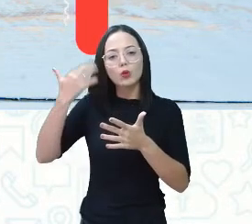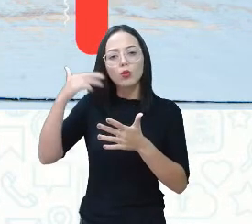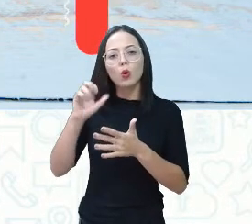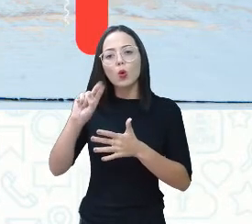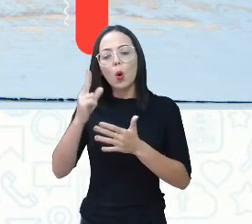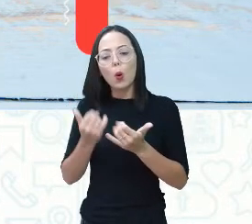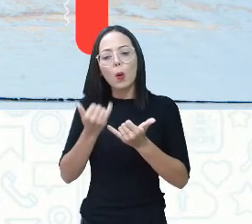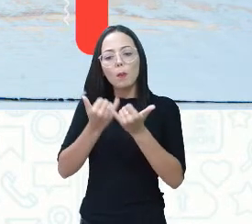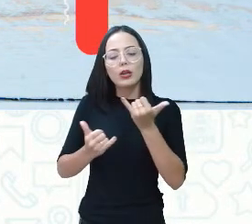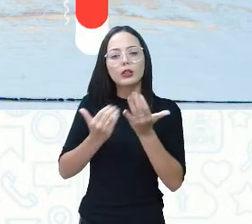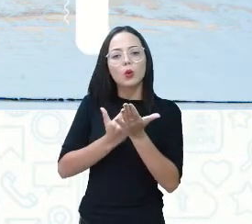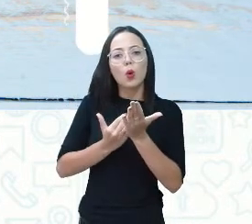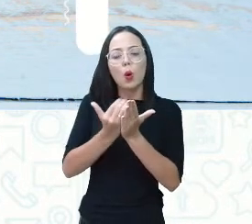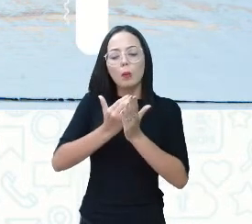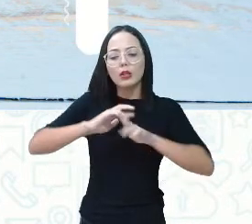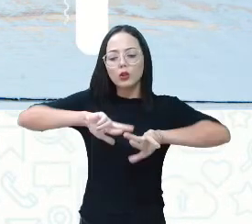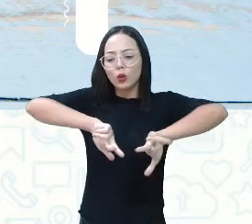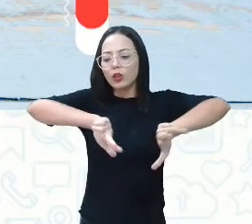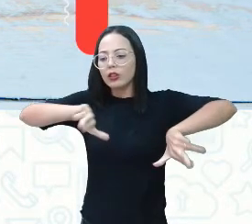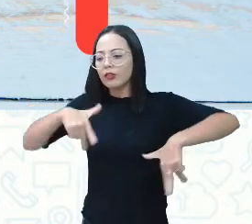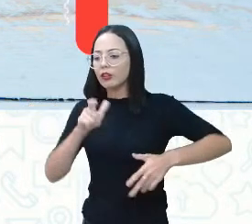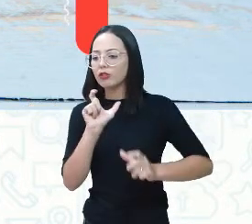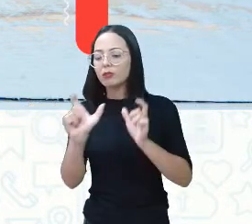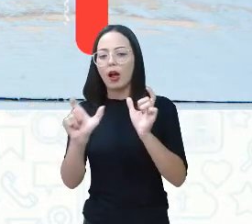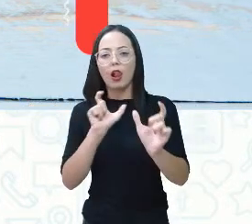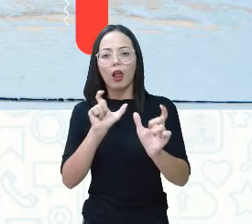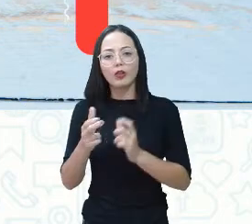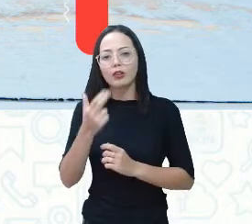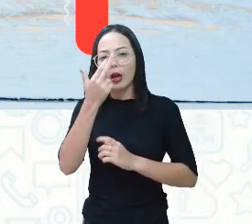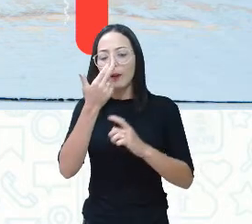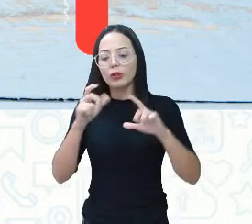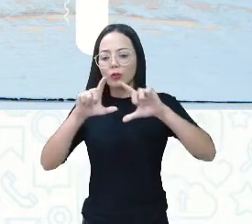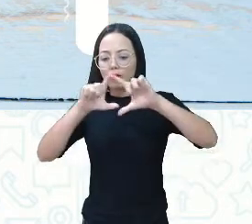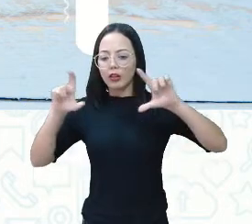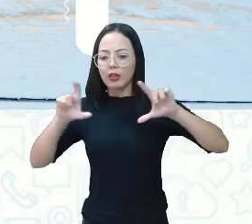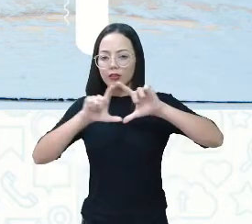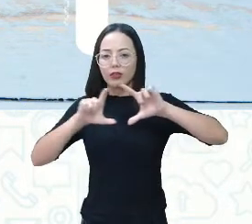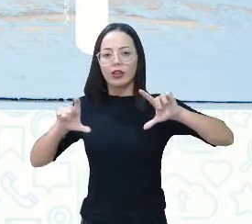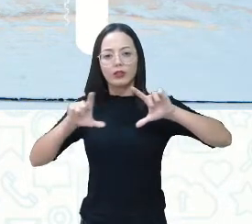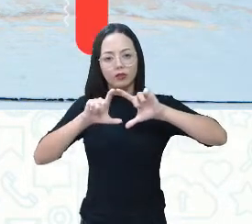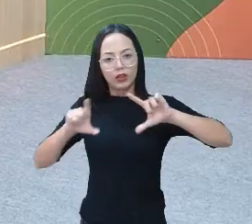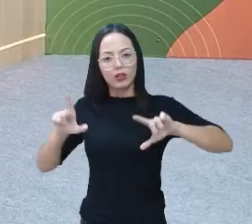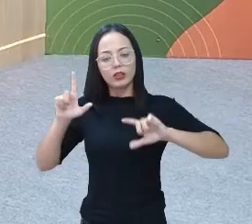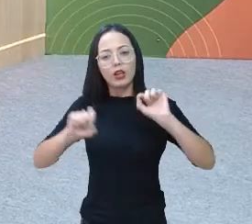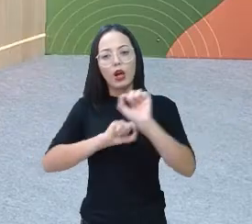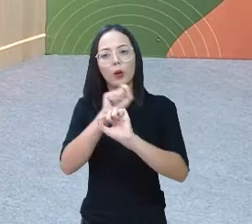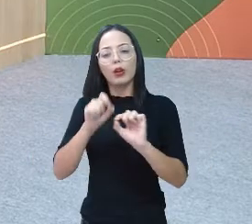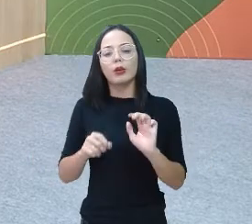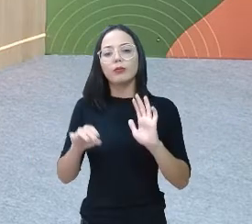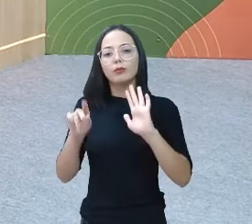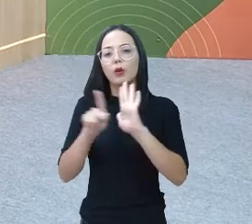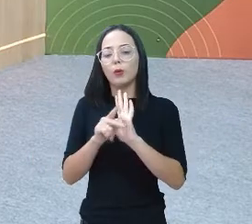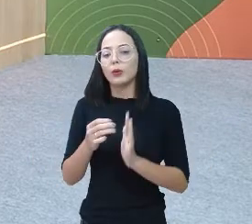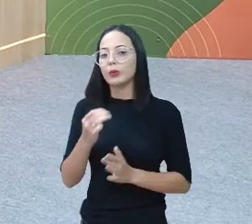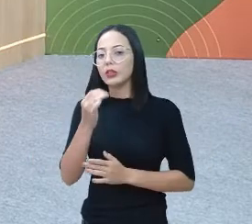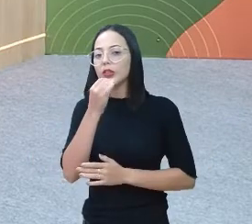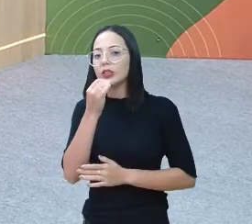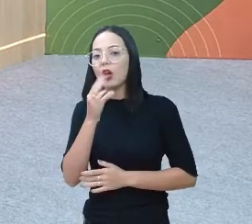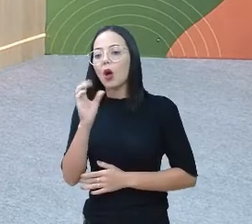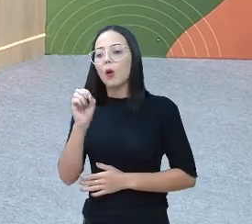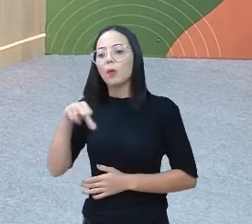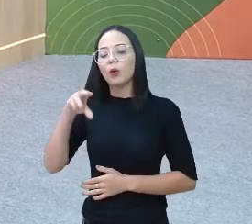no início de várias palavras na mesma frase ou verso. Essa repetição é de uma consoante. Lembra, gente? Tem